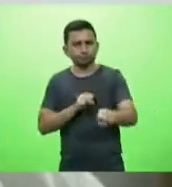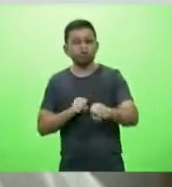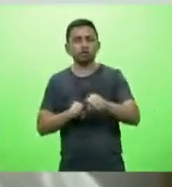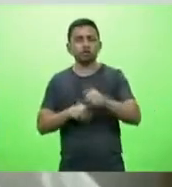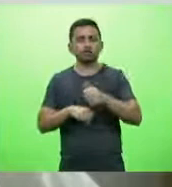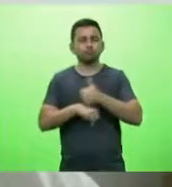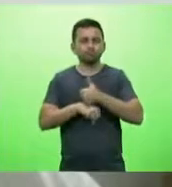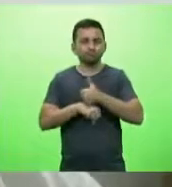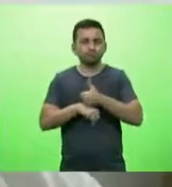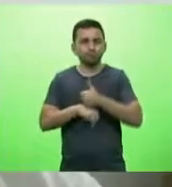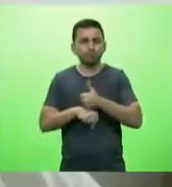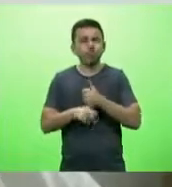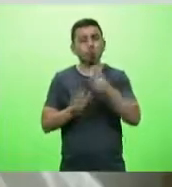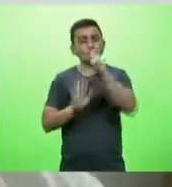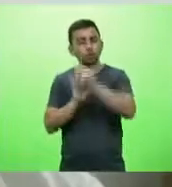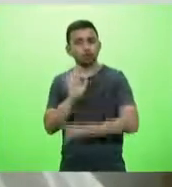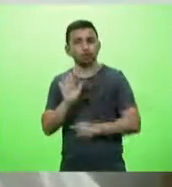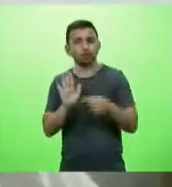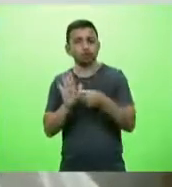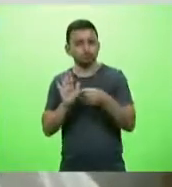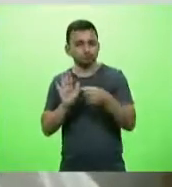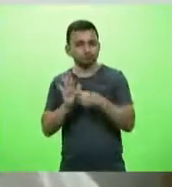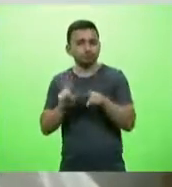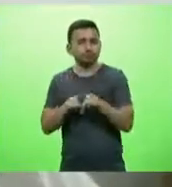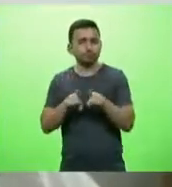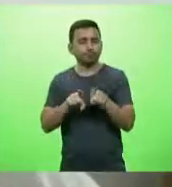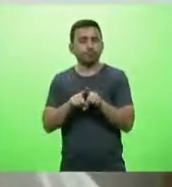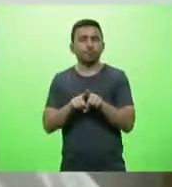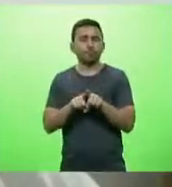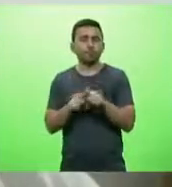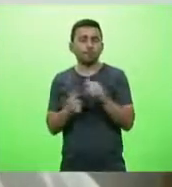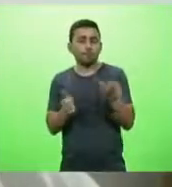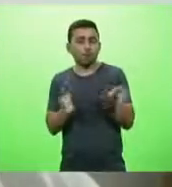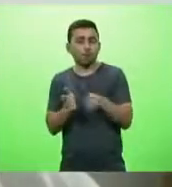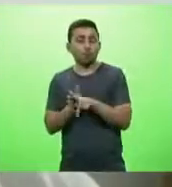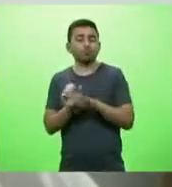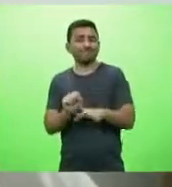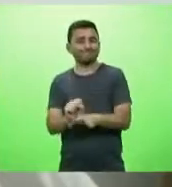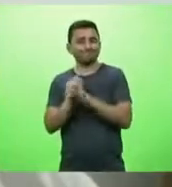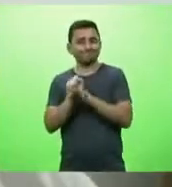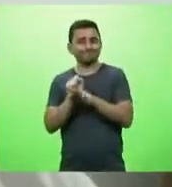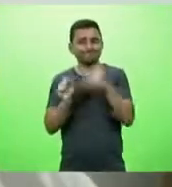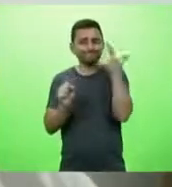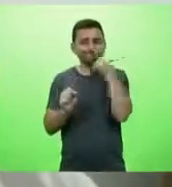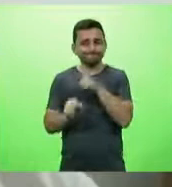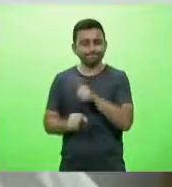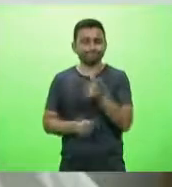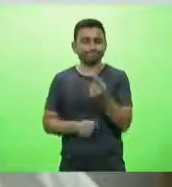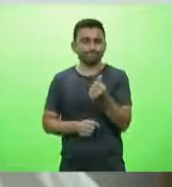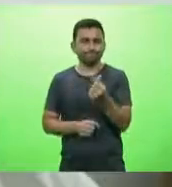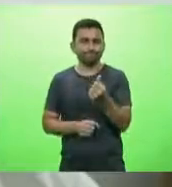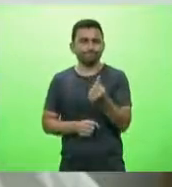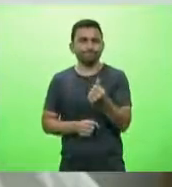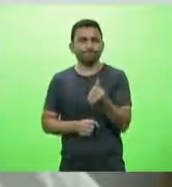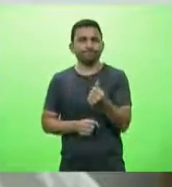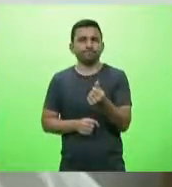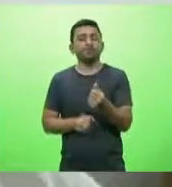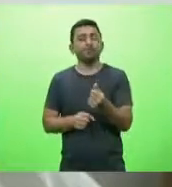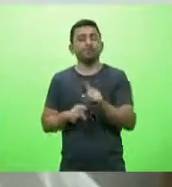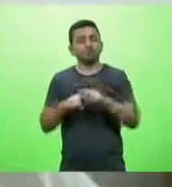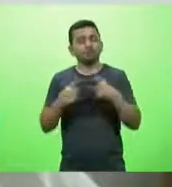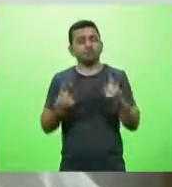dos projetos também voltados, né, à garantia de recursos. E nesse sentido,